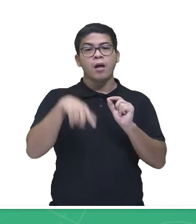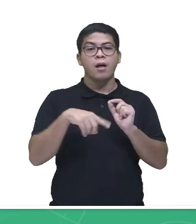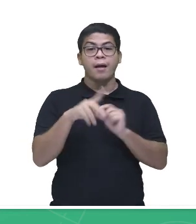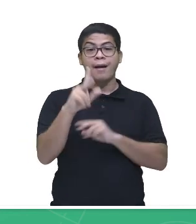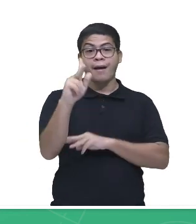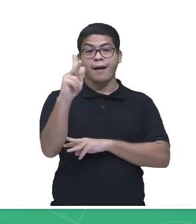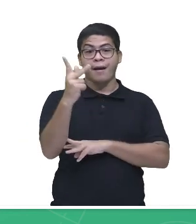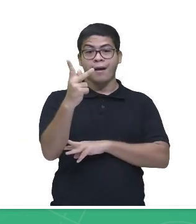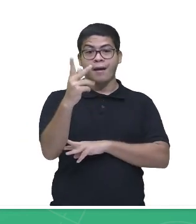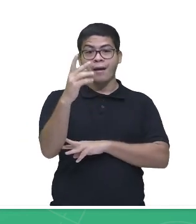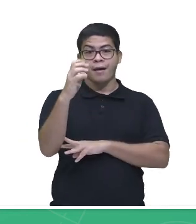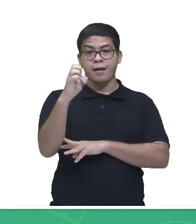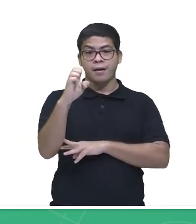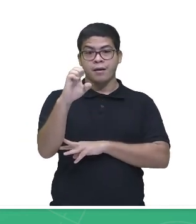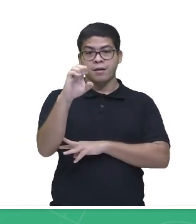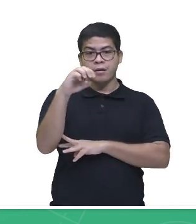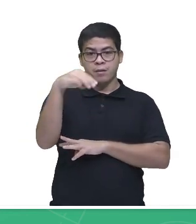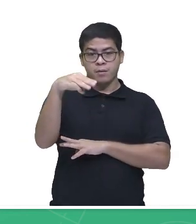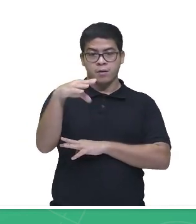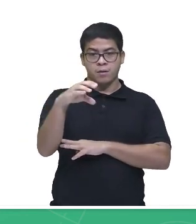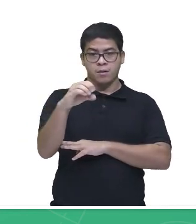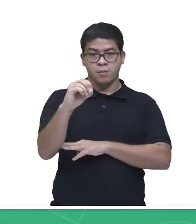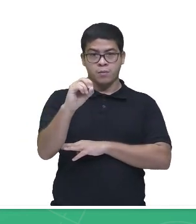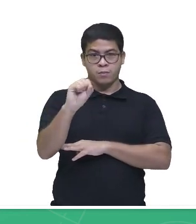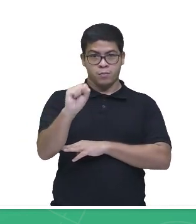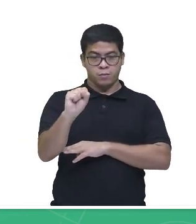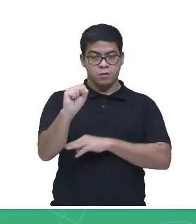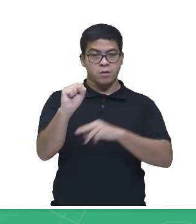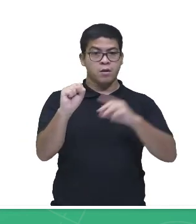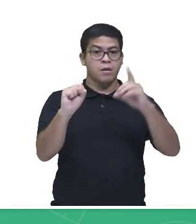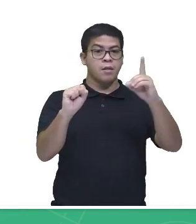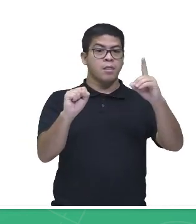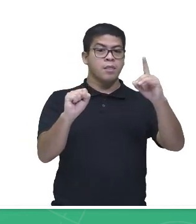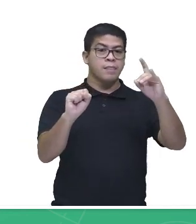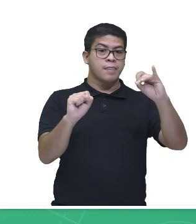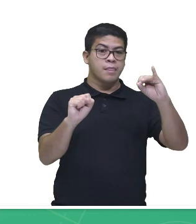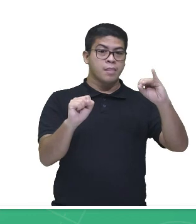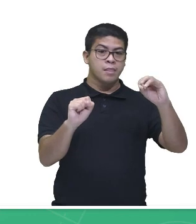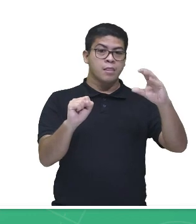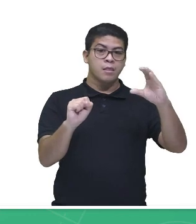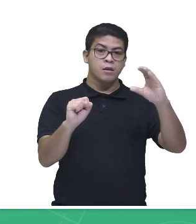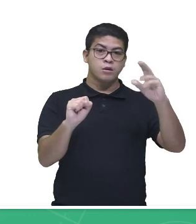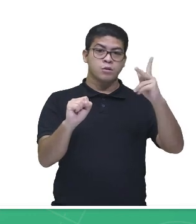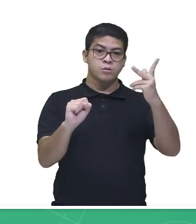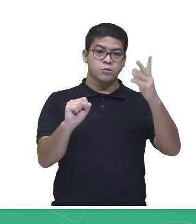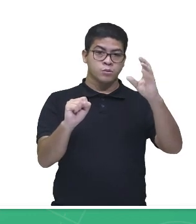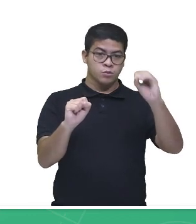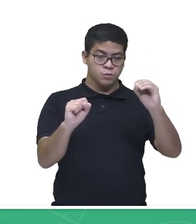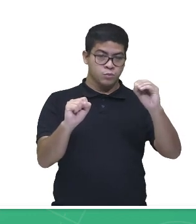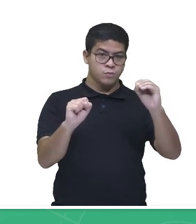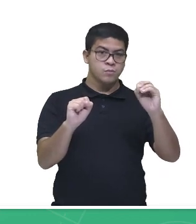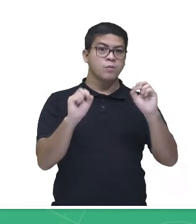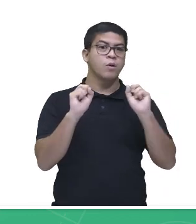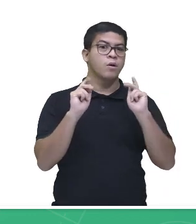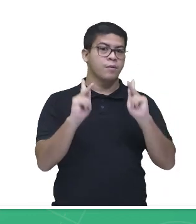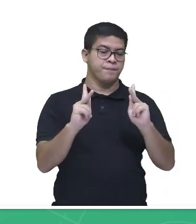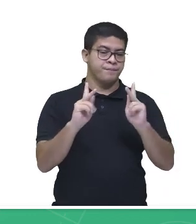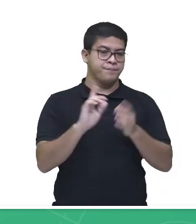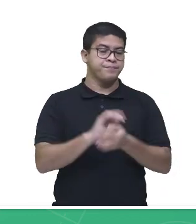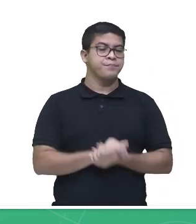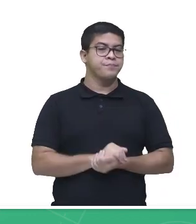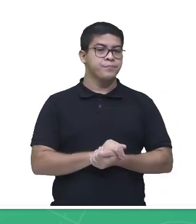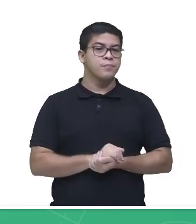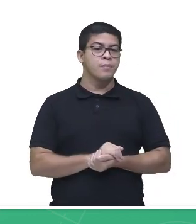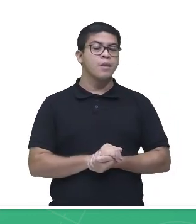decir? Dicho. Nosotros hemos dicho la verdad desde que chegamos acá. Olha, temos falado a